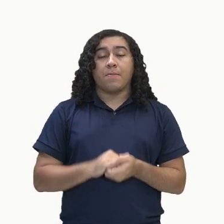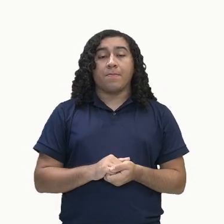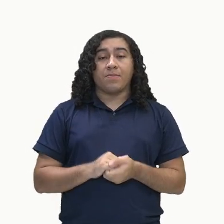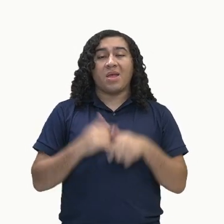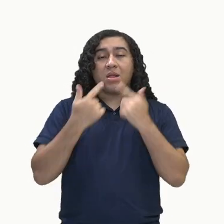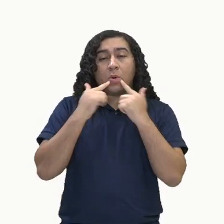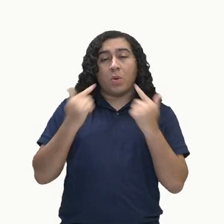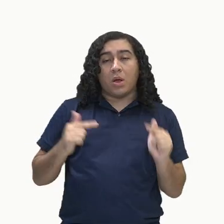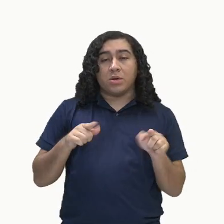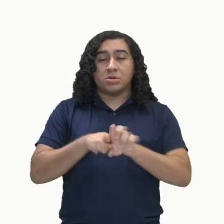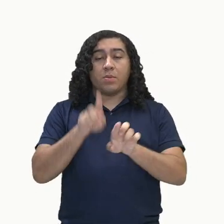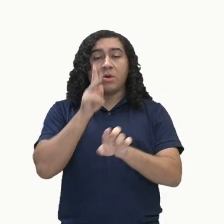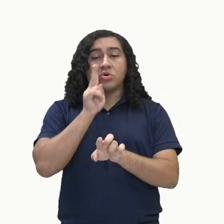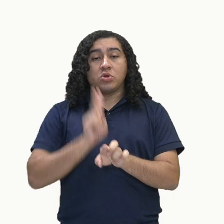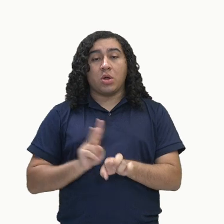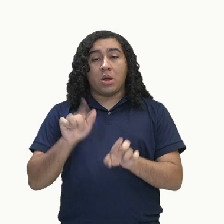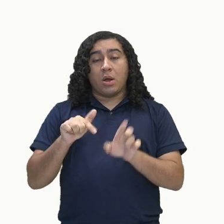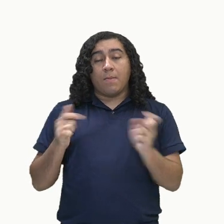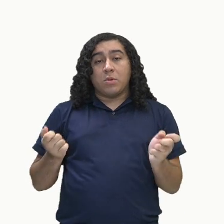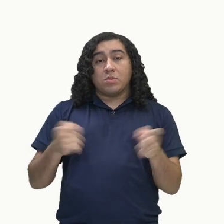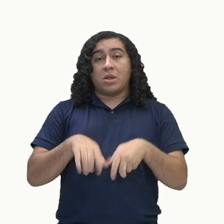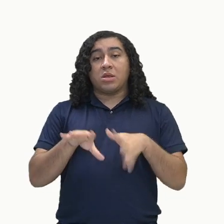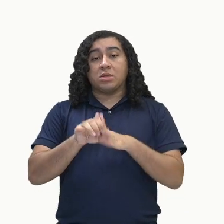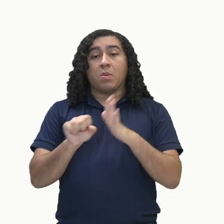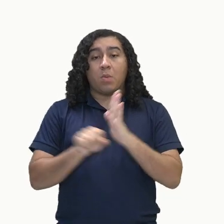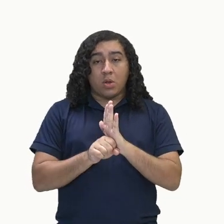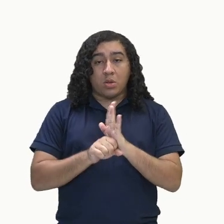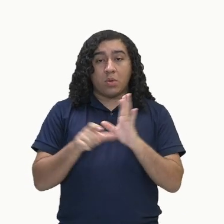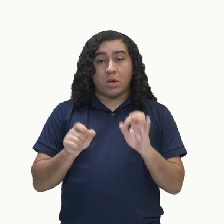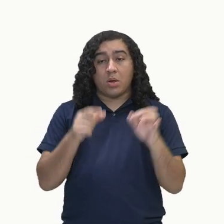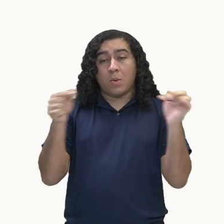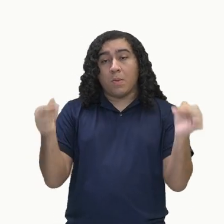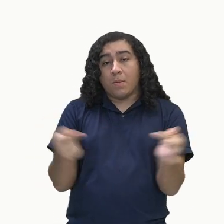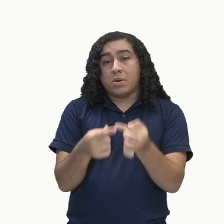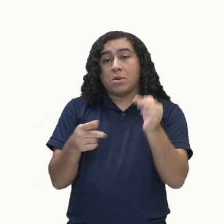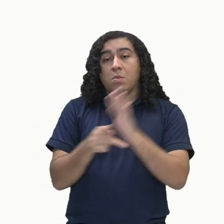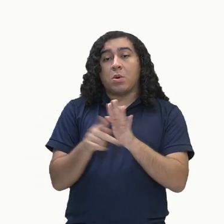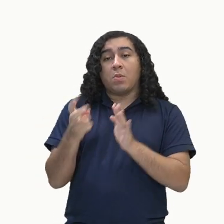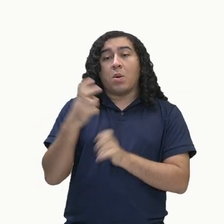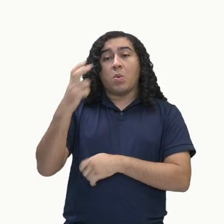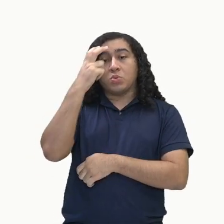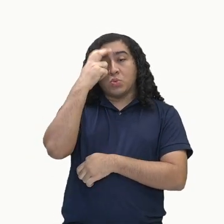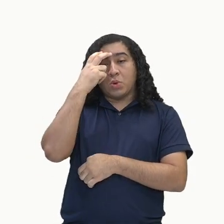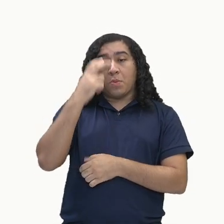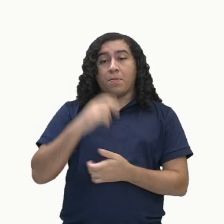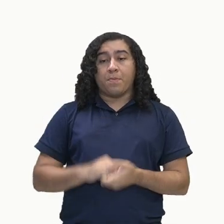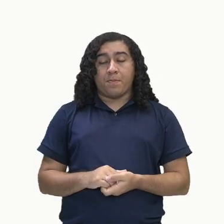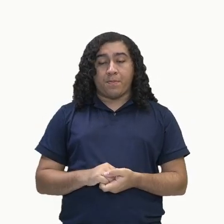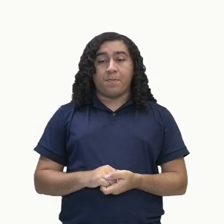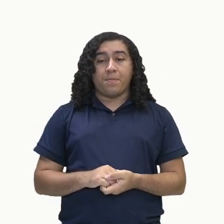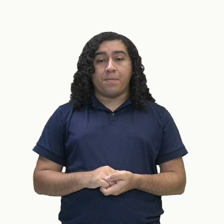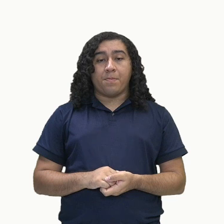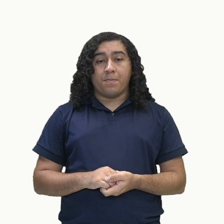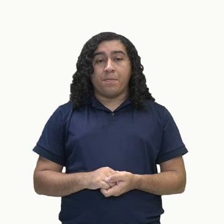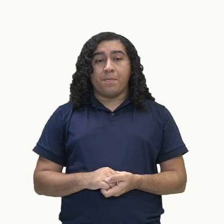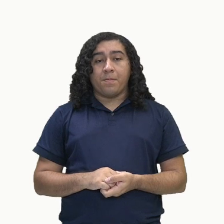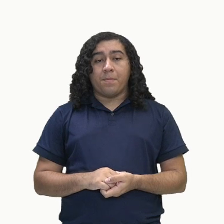e as histórias são formas simbólicas que vão constituir, no final das contas, a